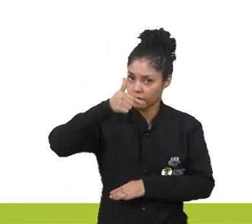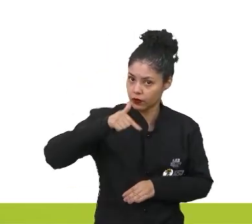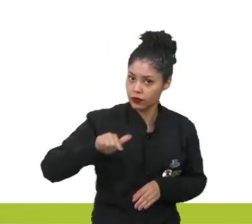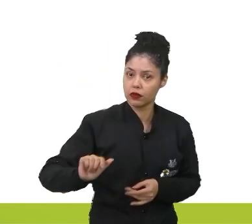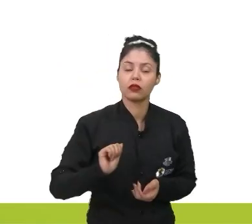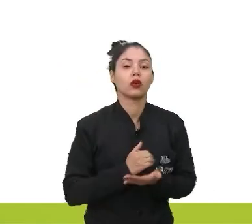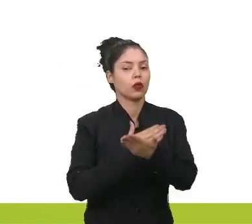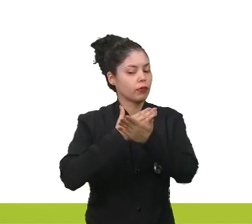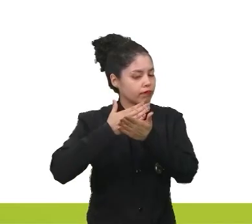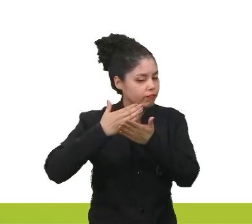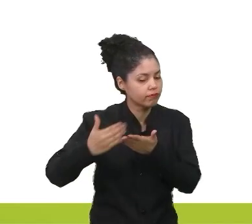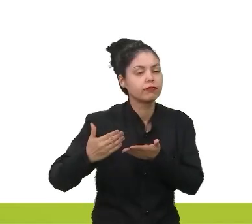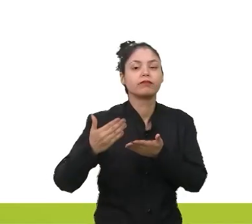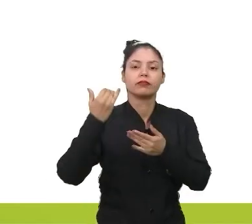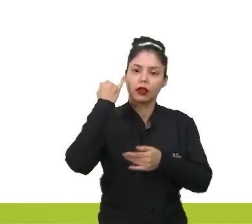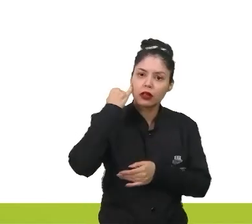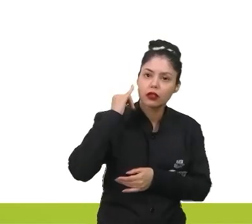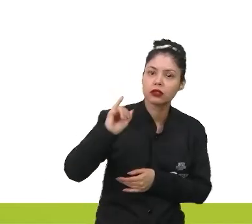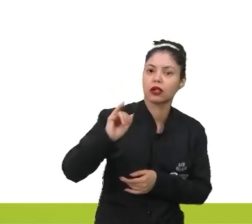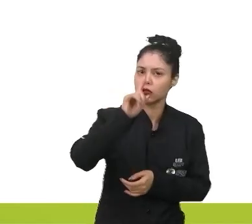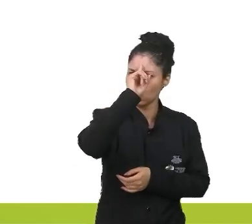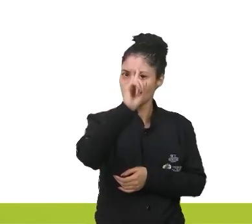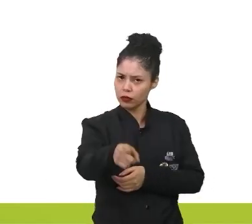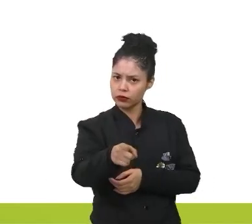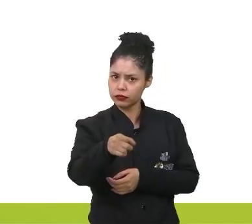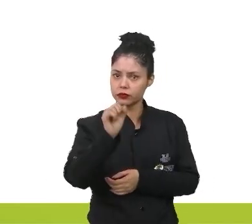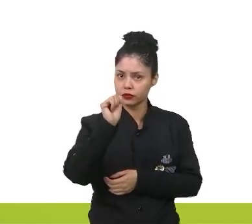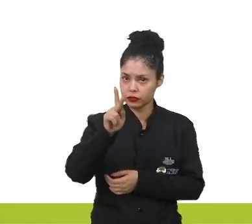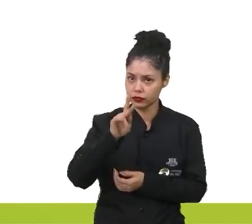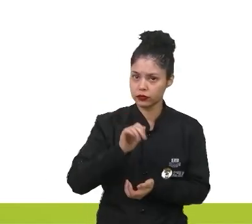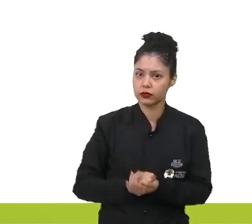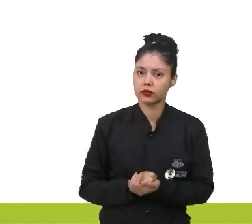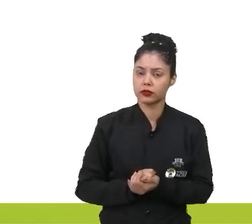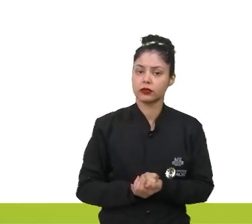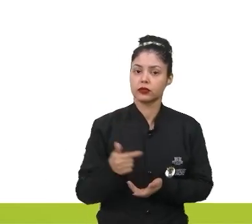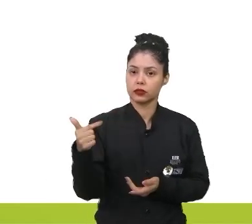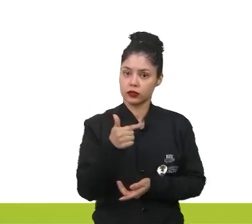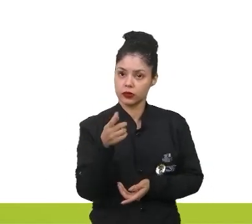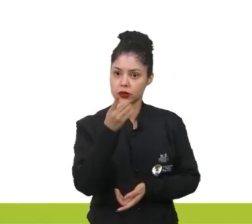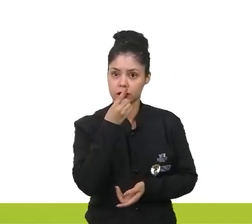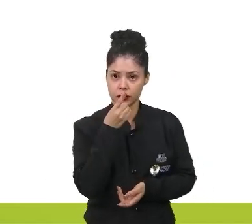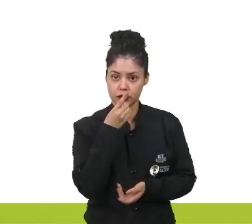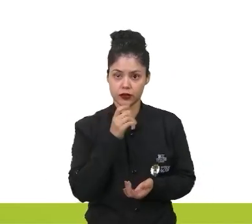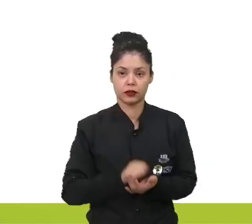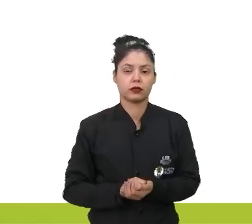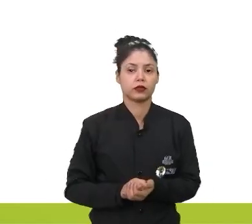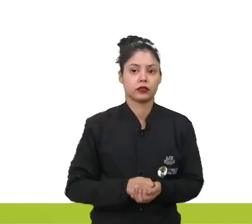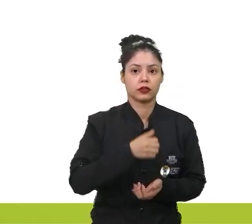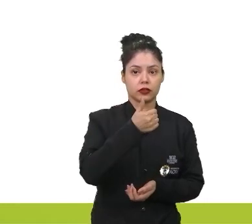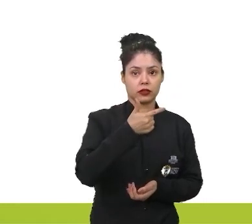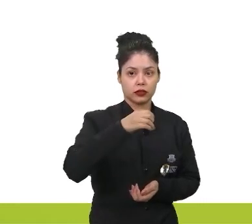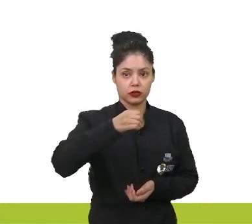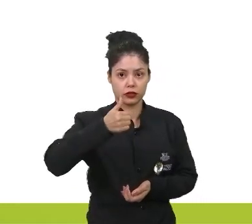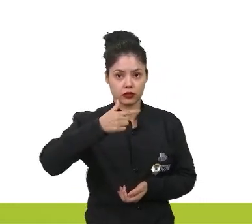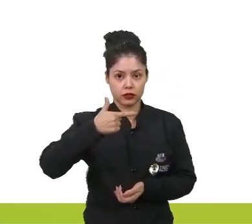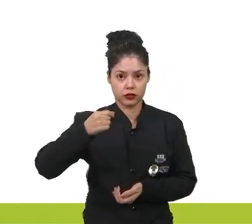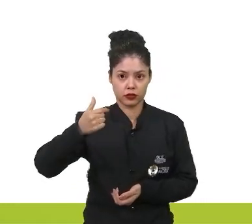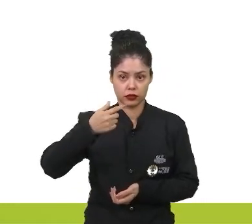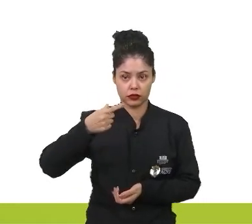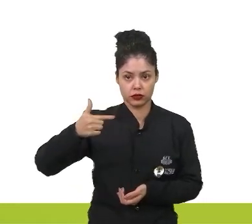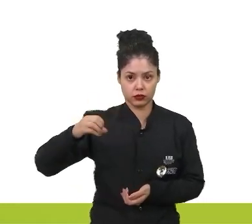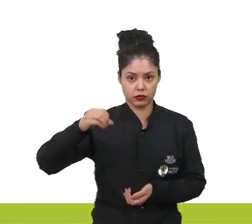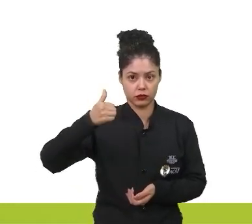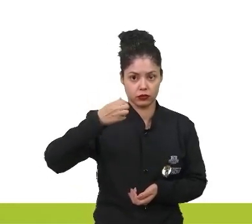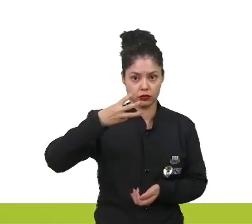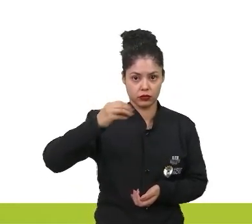Você começa exatamente pela ideia do comando, tá? A segunda detetização começou no dia. Aí você tem 19, 20, 29, 30 e